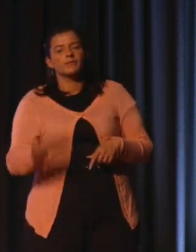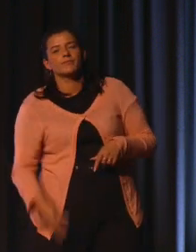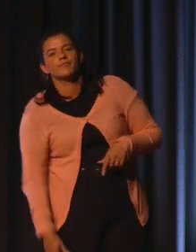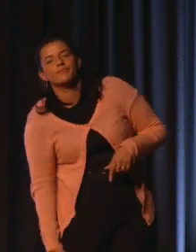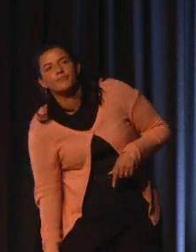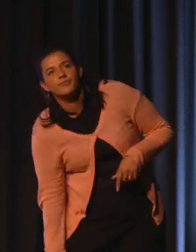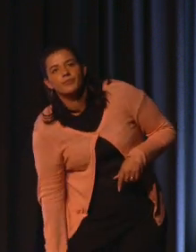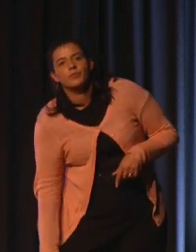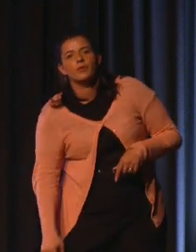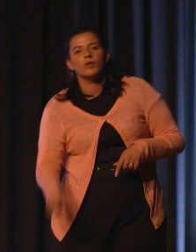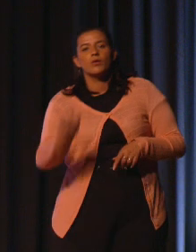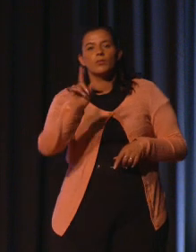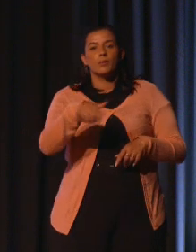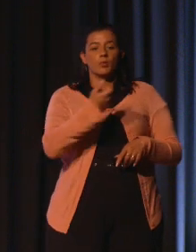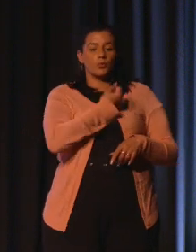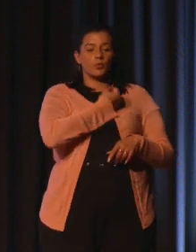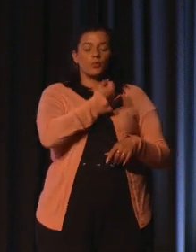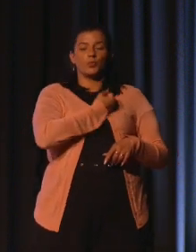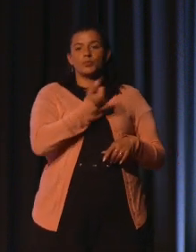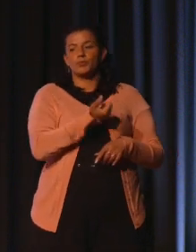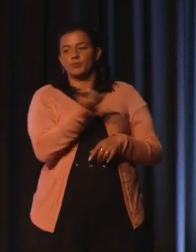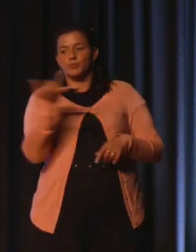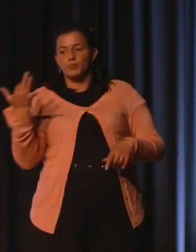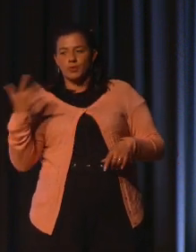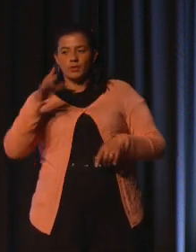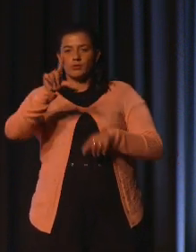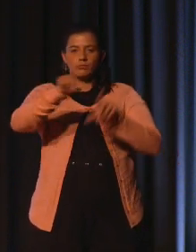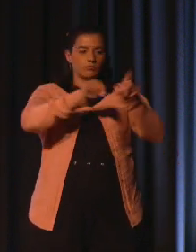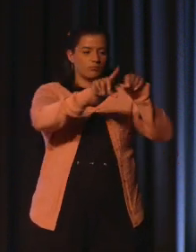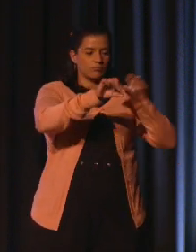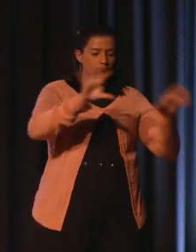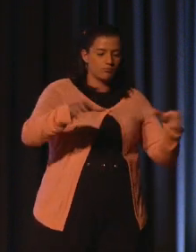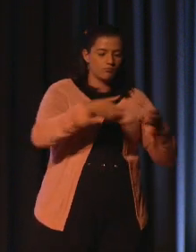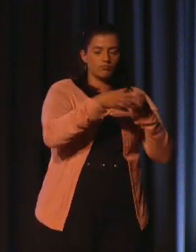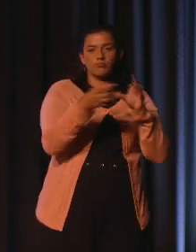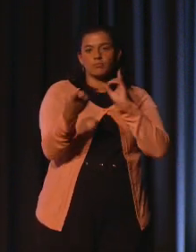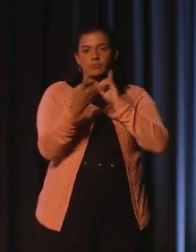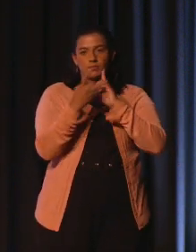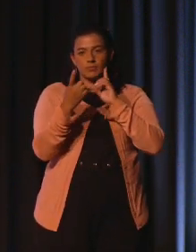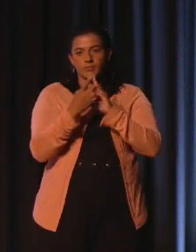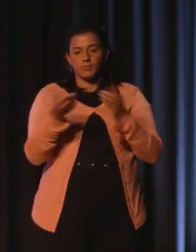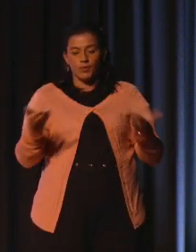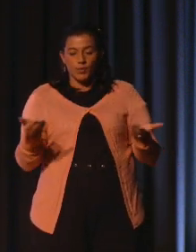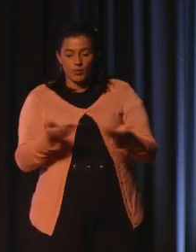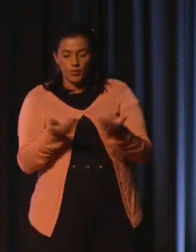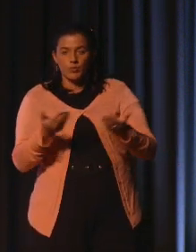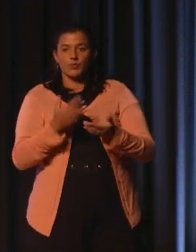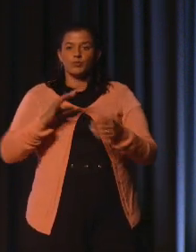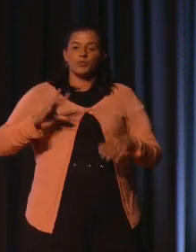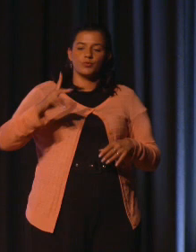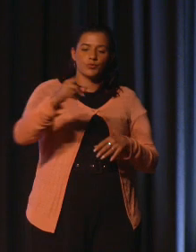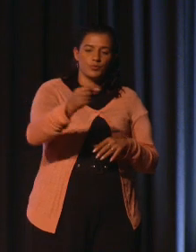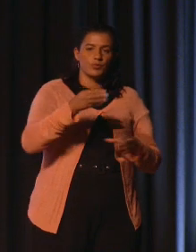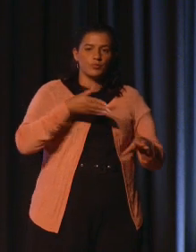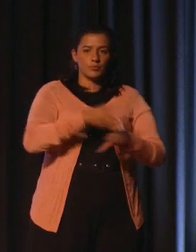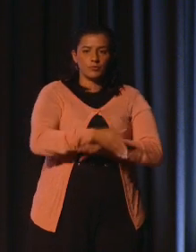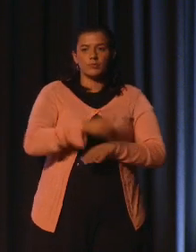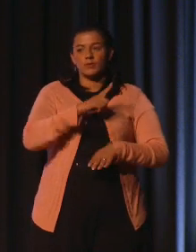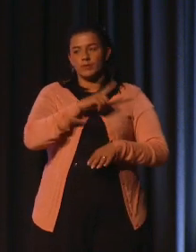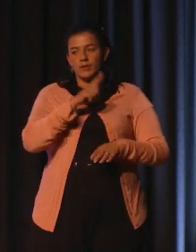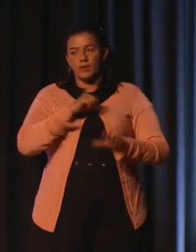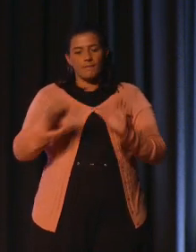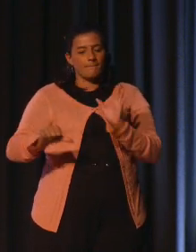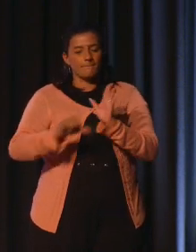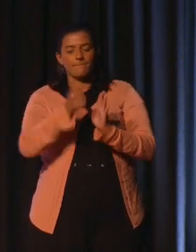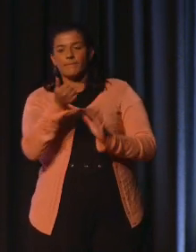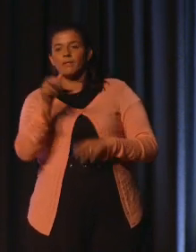número de farmacêuticos que a gente tem, então a gente seleciona grupos para atendimento. Hoje, a gente atende todos os pacientes em profilaxia primária